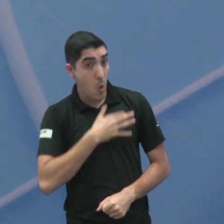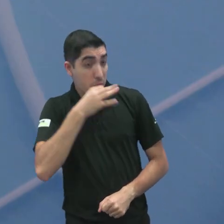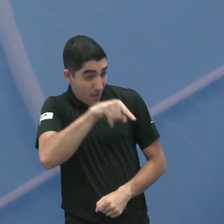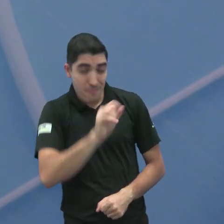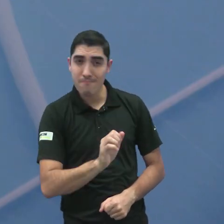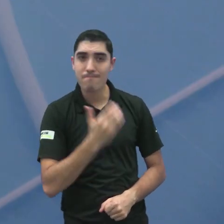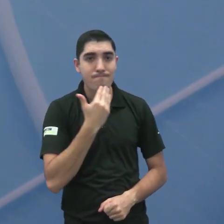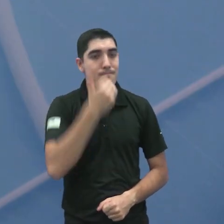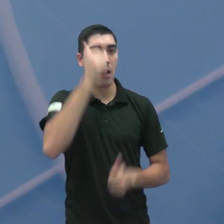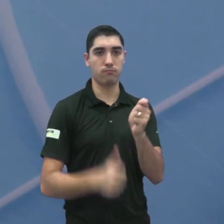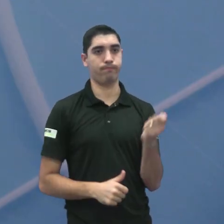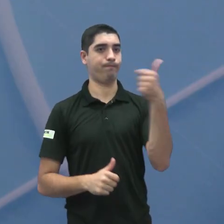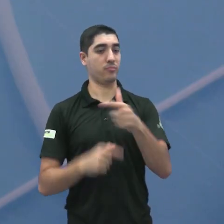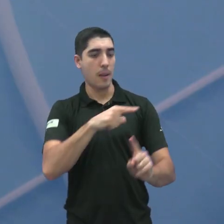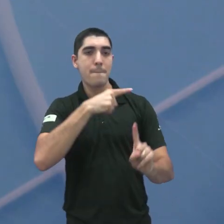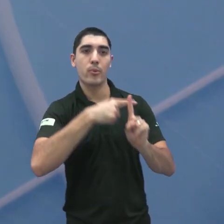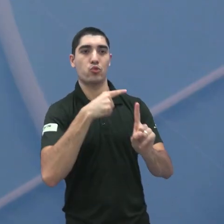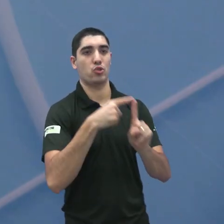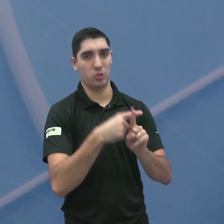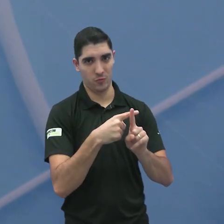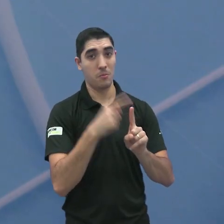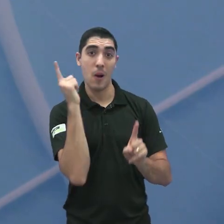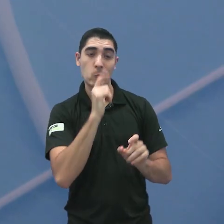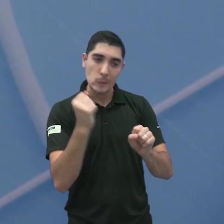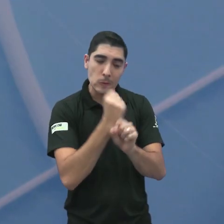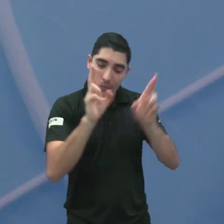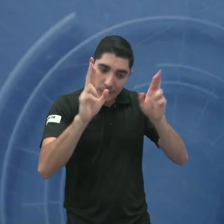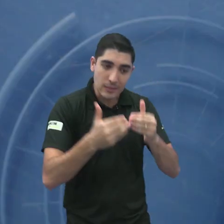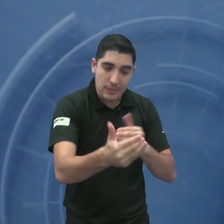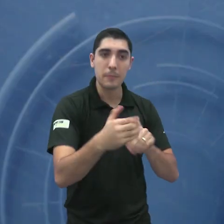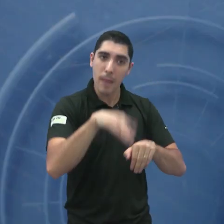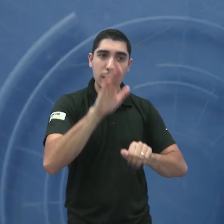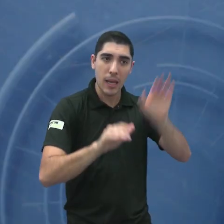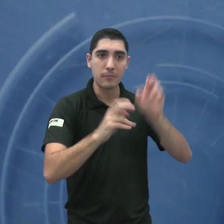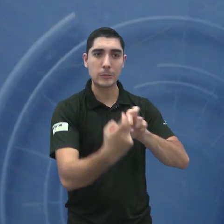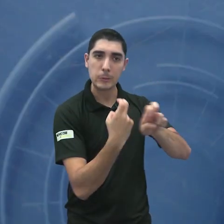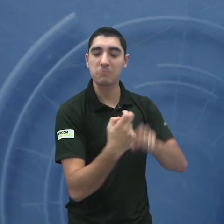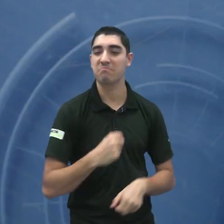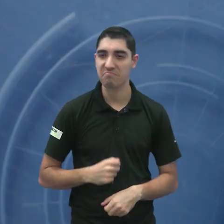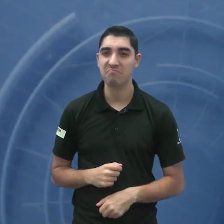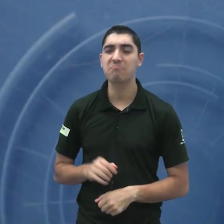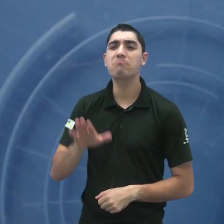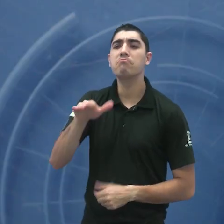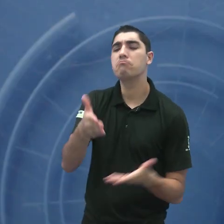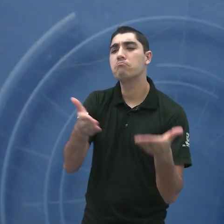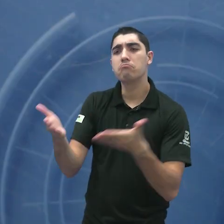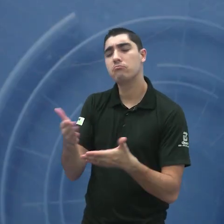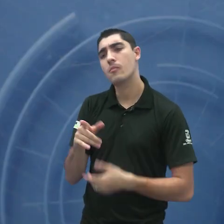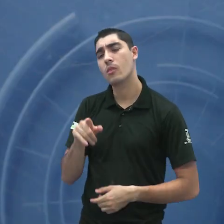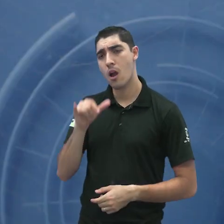trazer mais trilhos para São José dos Campos, principalmente, né, que é a nossa cidade. Ô Bernardo, para você agora, né, o